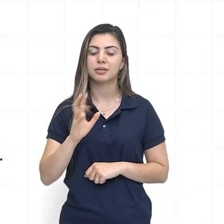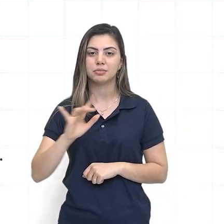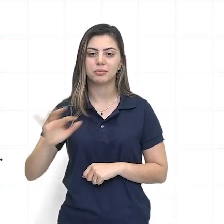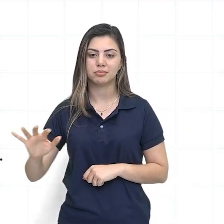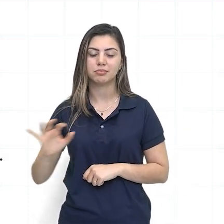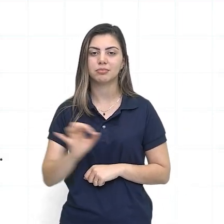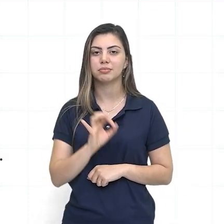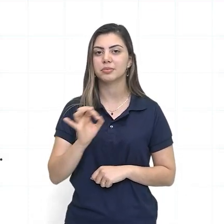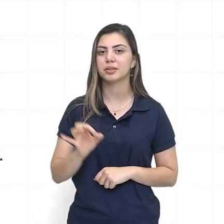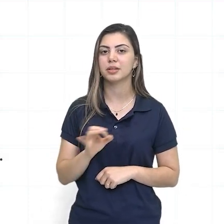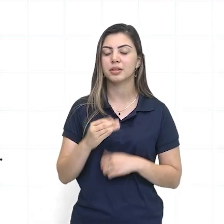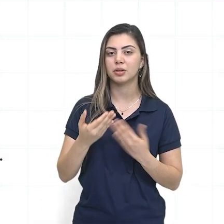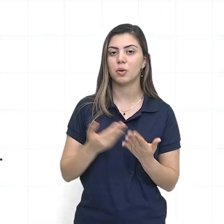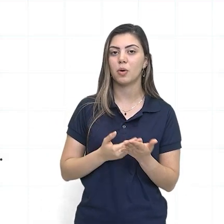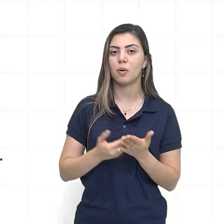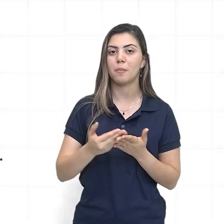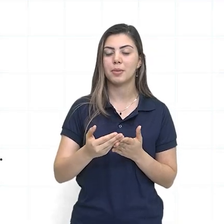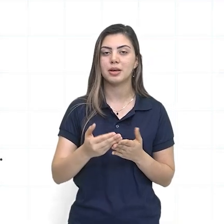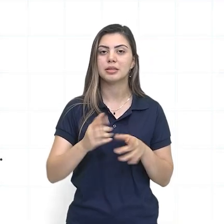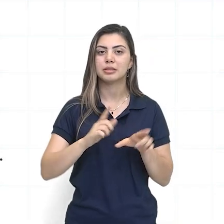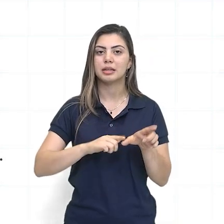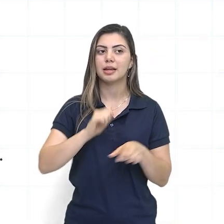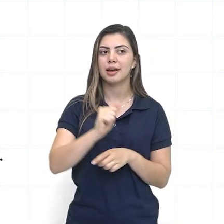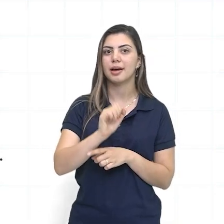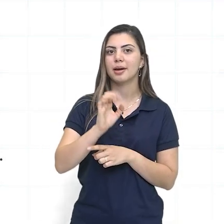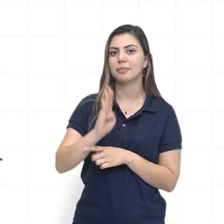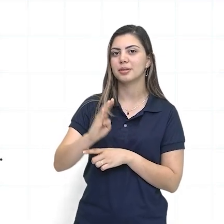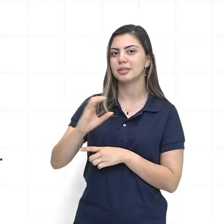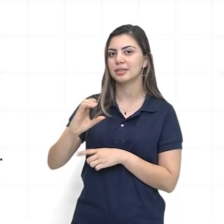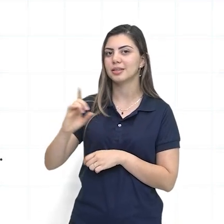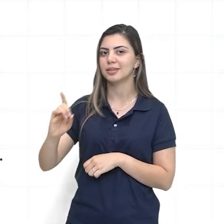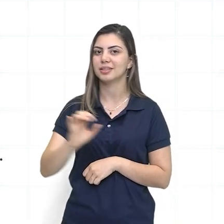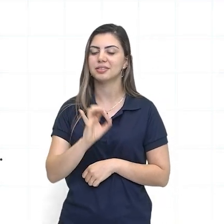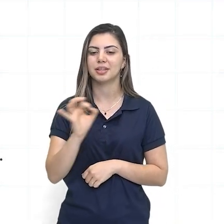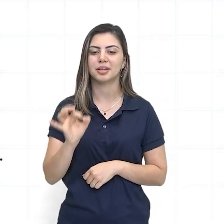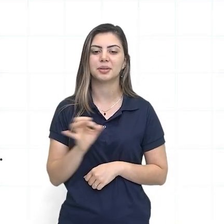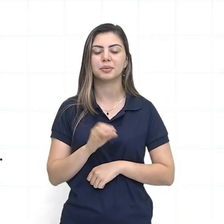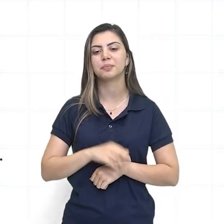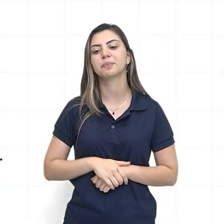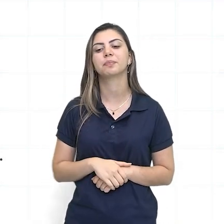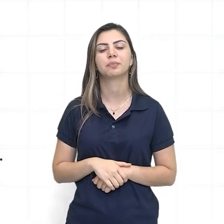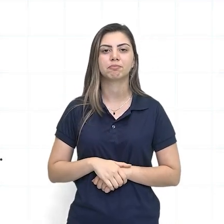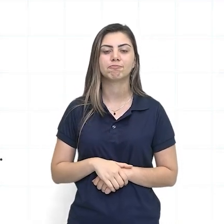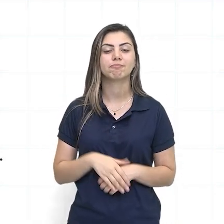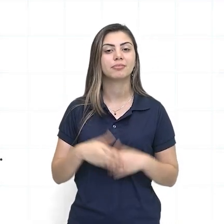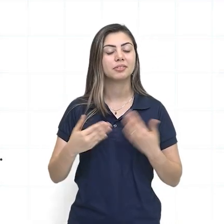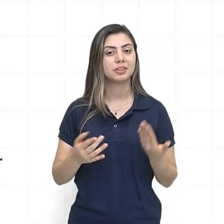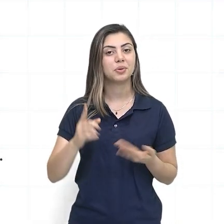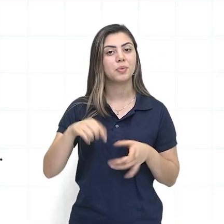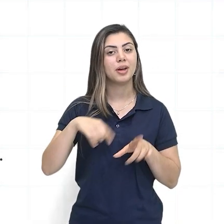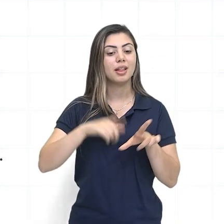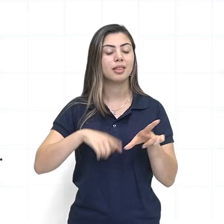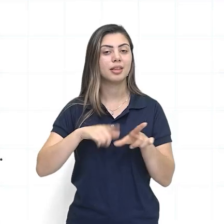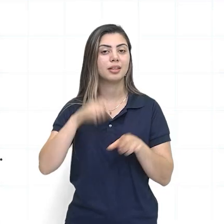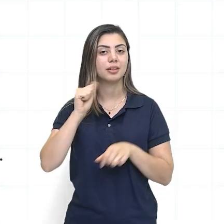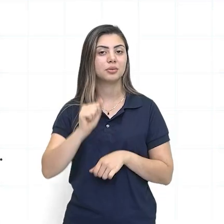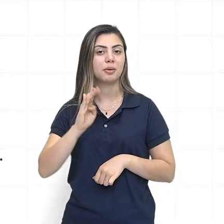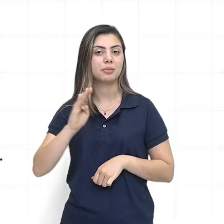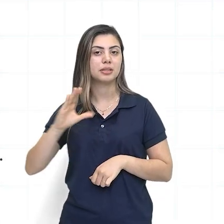alfabeto aí, que começa com A, B, C, D, não é? Então, é letra do